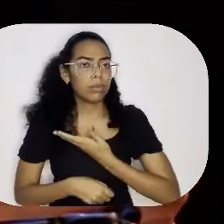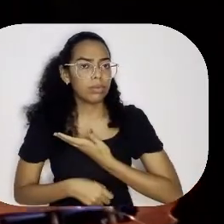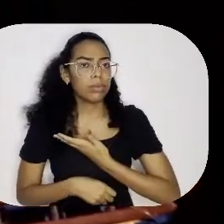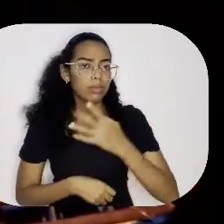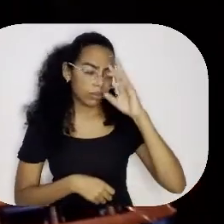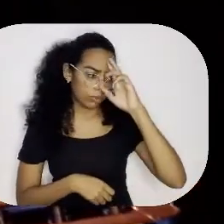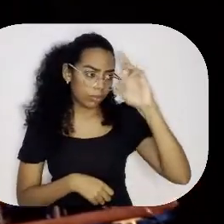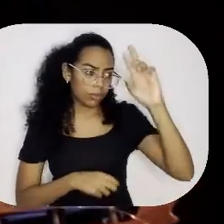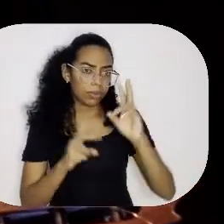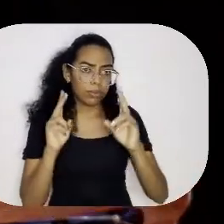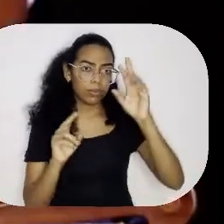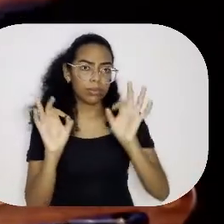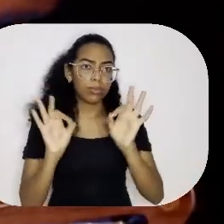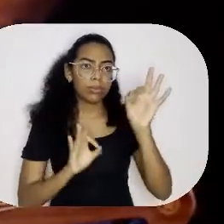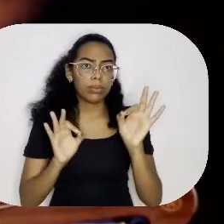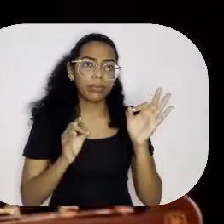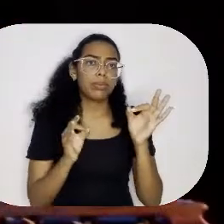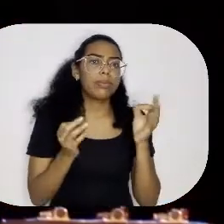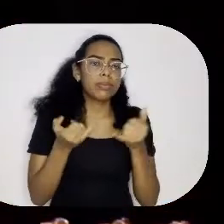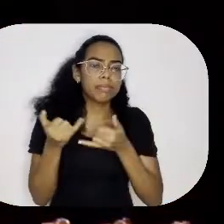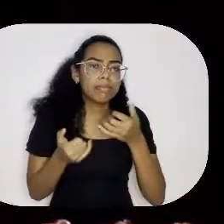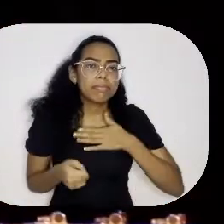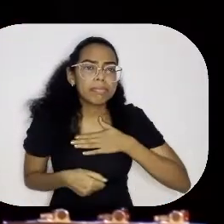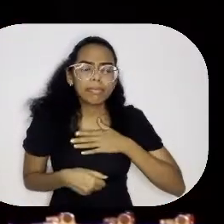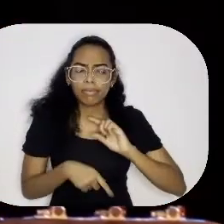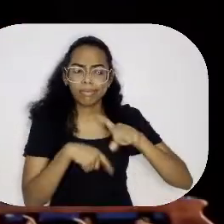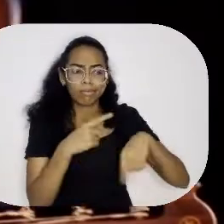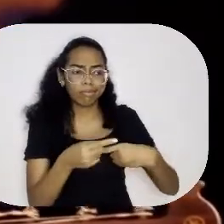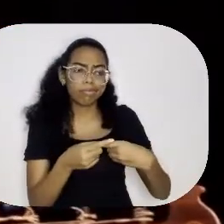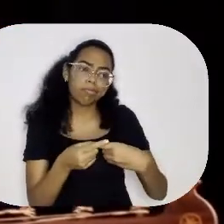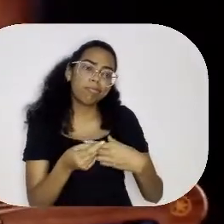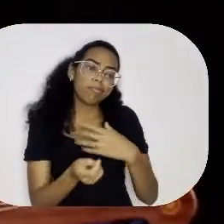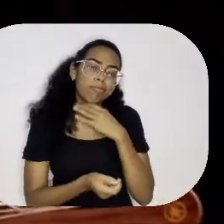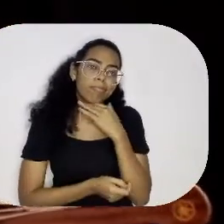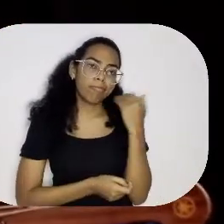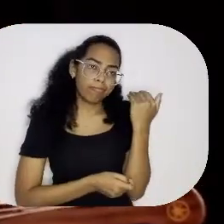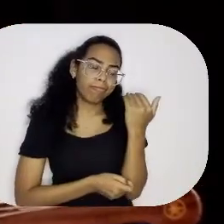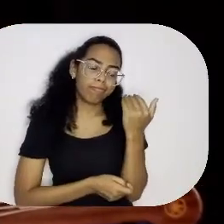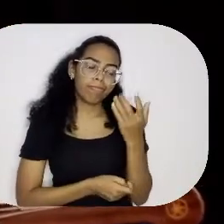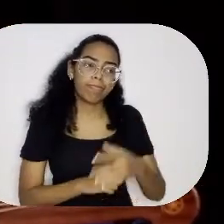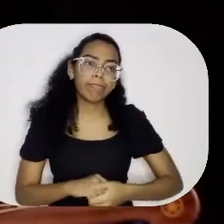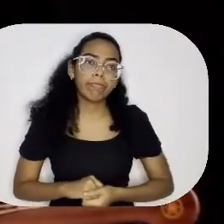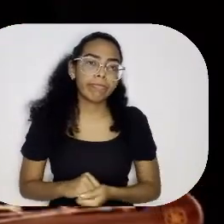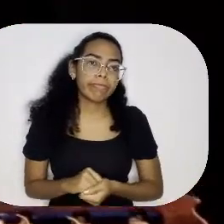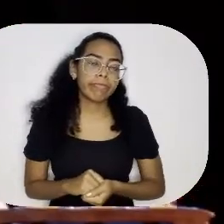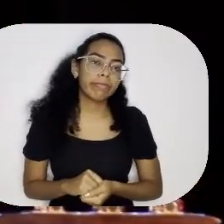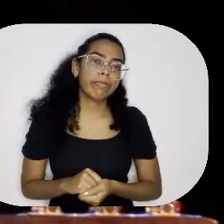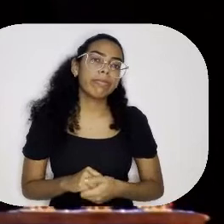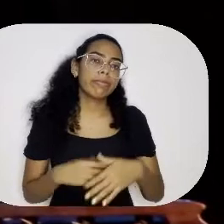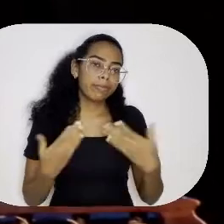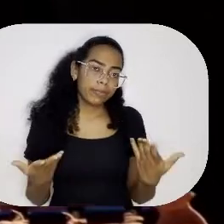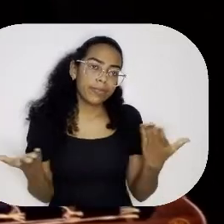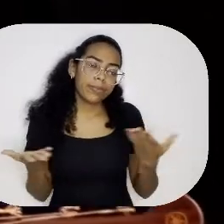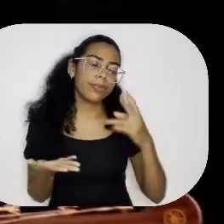né, produtor, entrou nos Estados Unidos, falou, brincou comigo e tal, e tempo depois partiu. Então fica aqui a